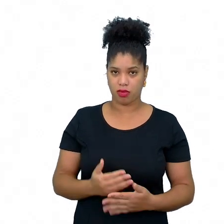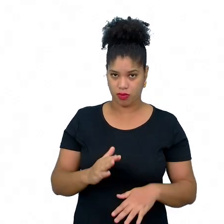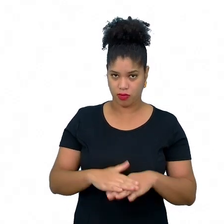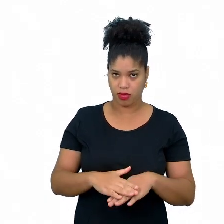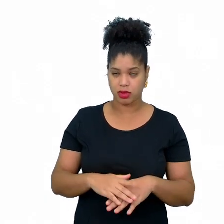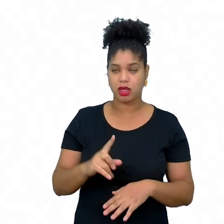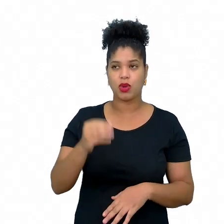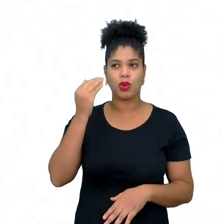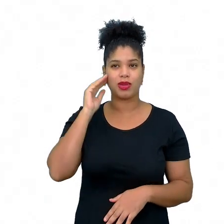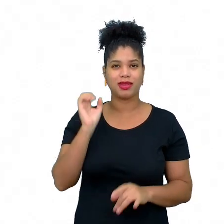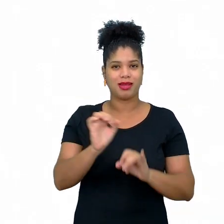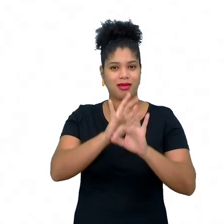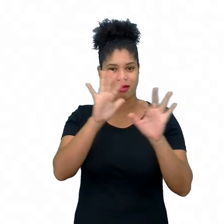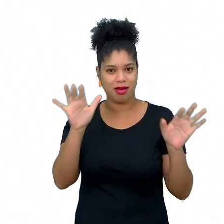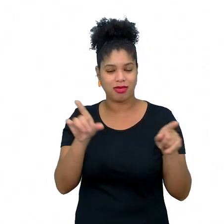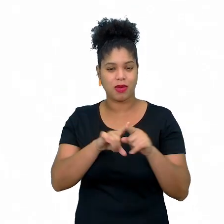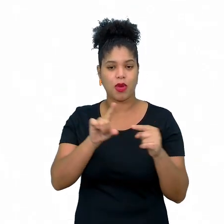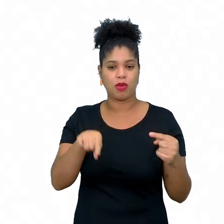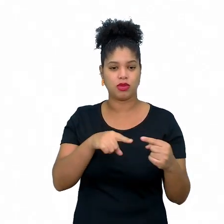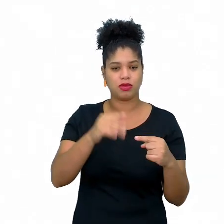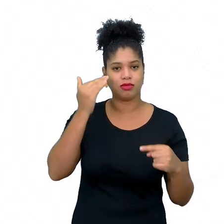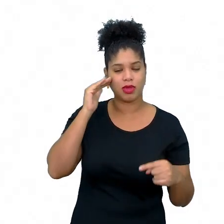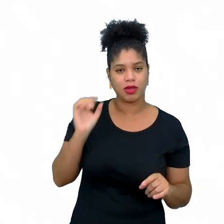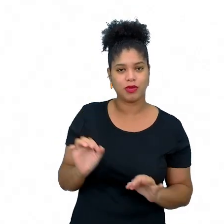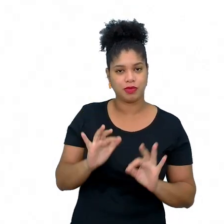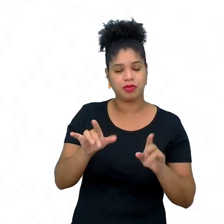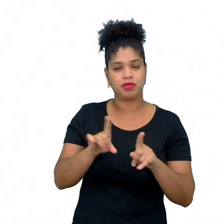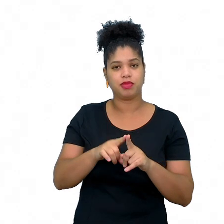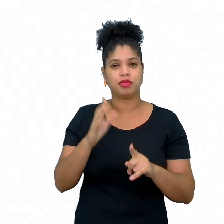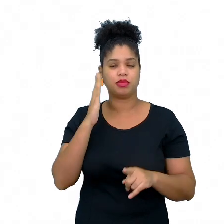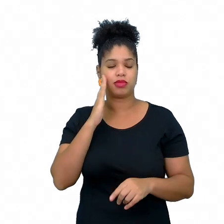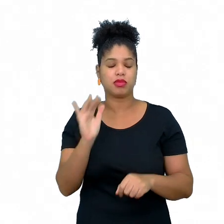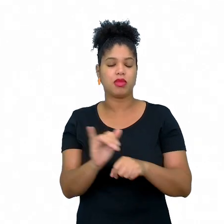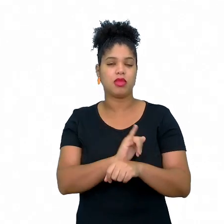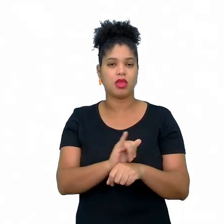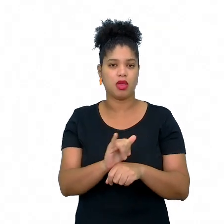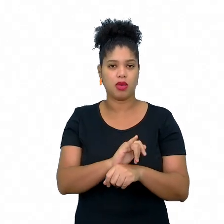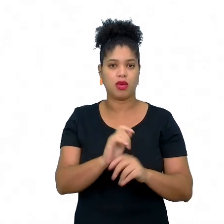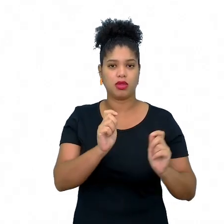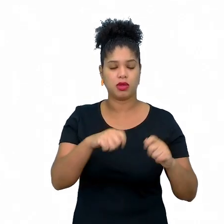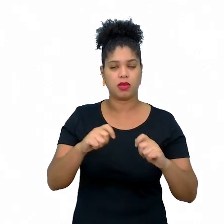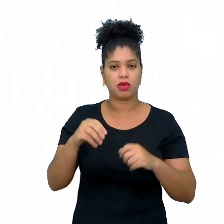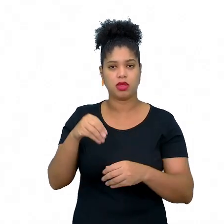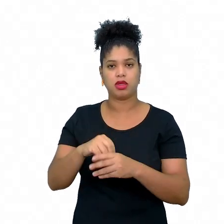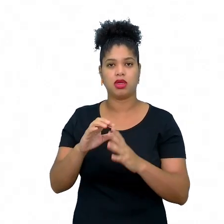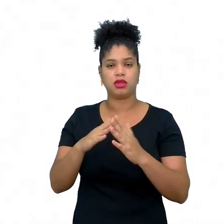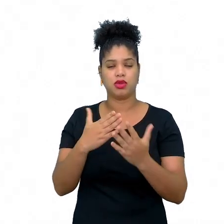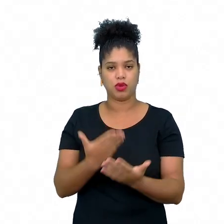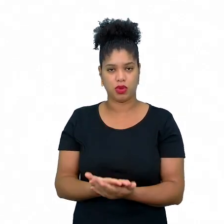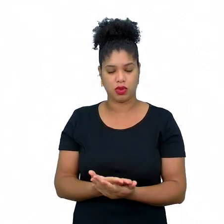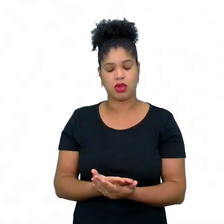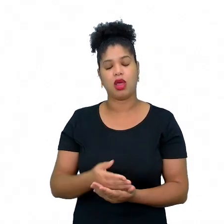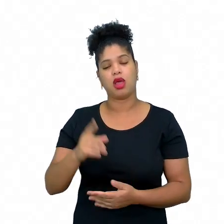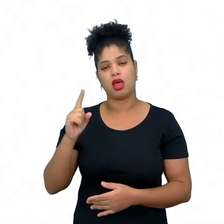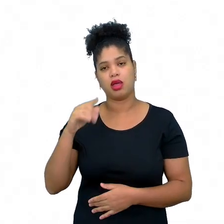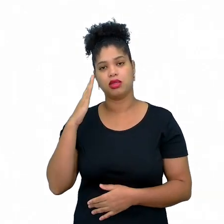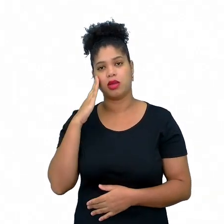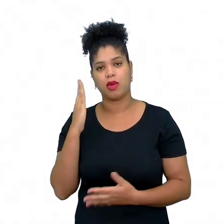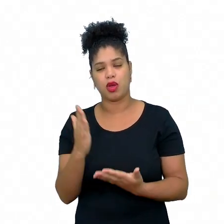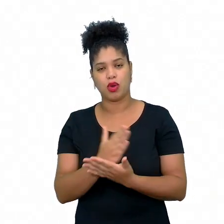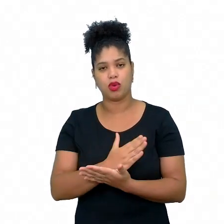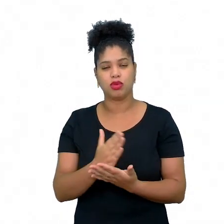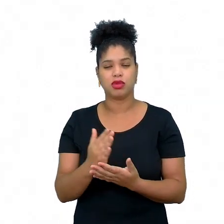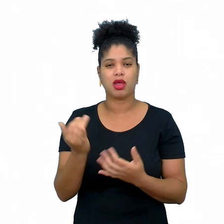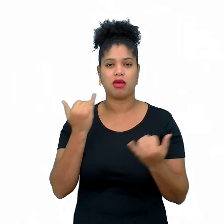ter clareza e objetividade, é conhecer os recursos que são disponíveis dentro da escola, é diagnosticar os conhecimentos